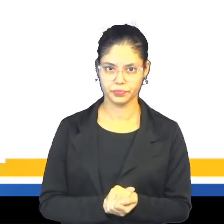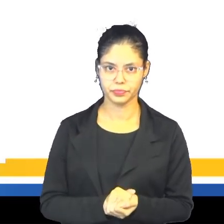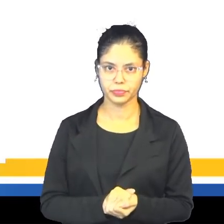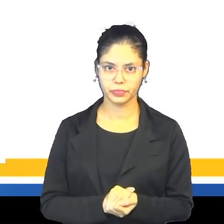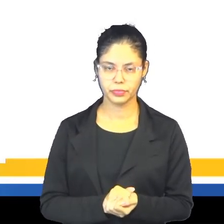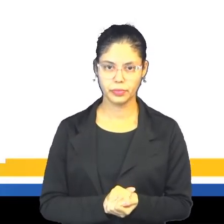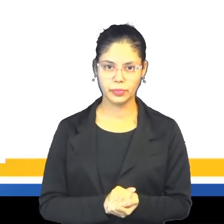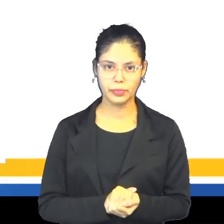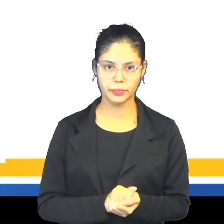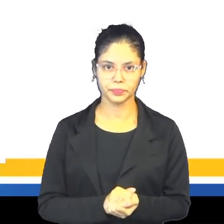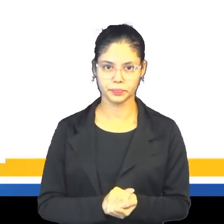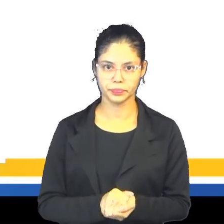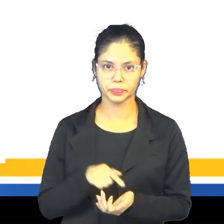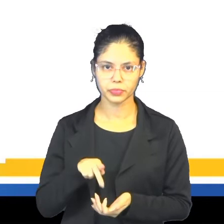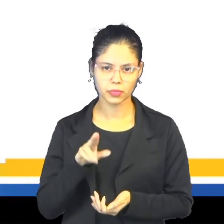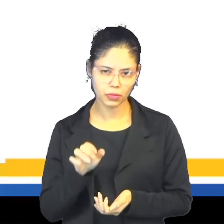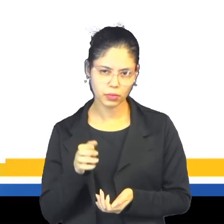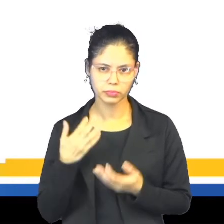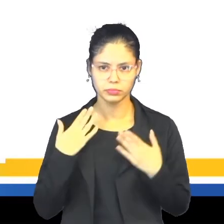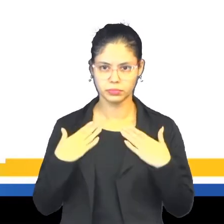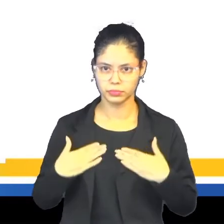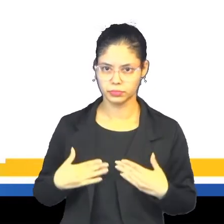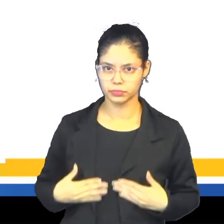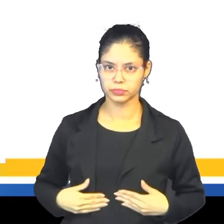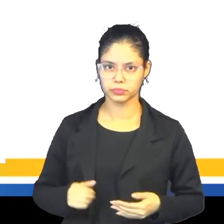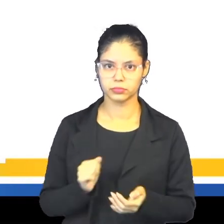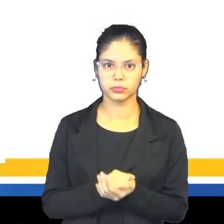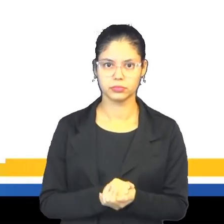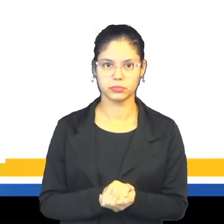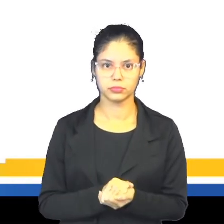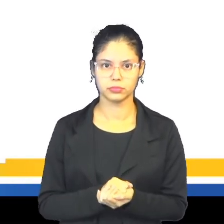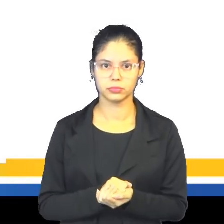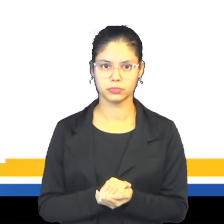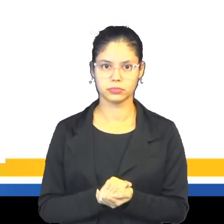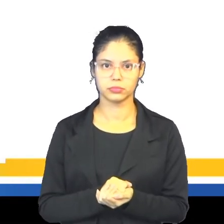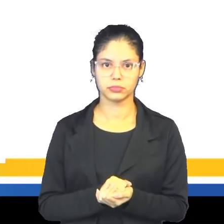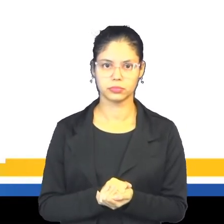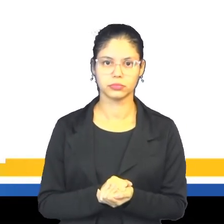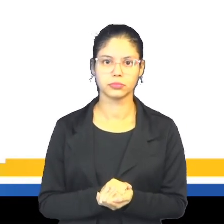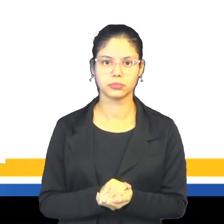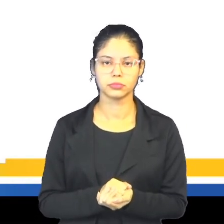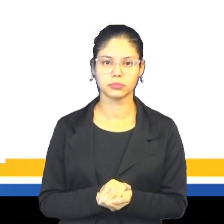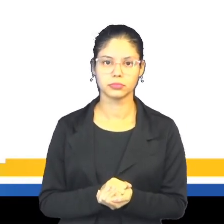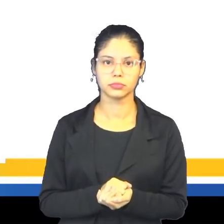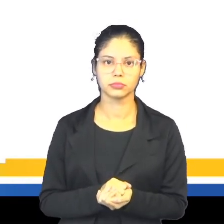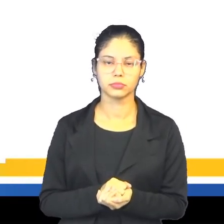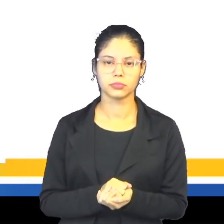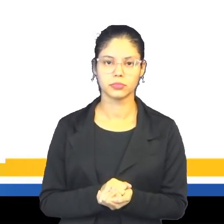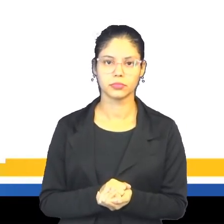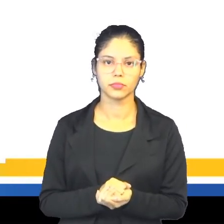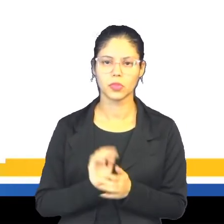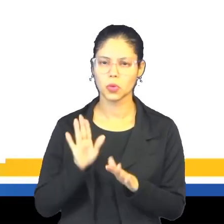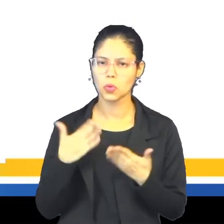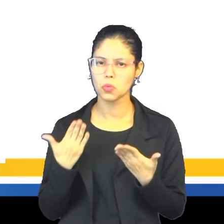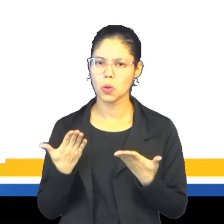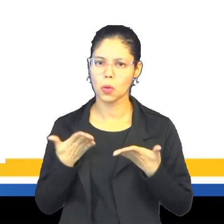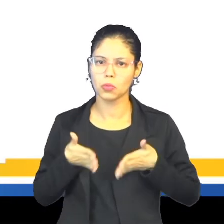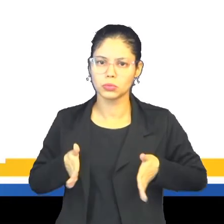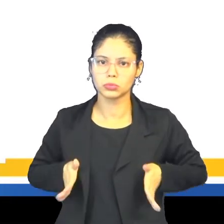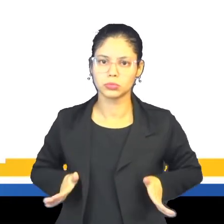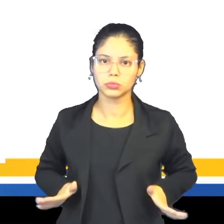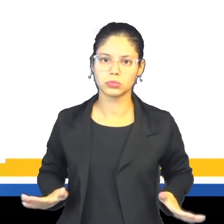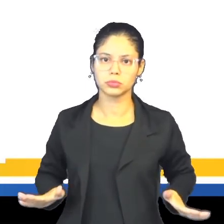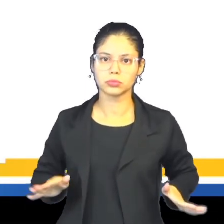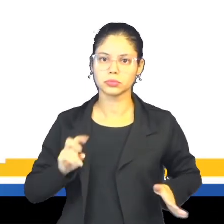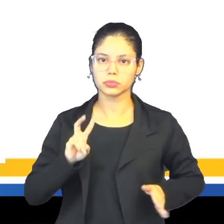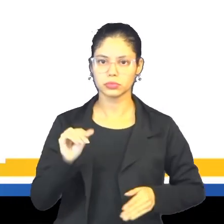Que vestido para ponerse? La novia, el blanco eso, el blanco roto, el crudo. Ou seja, que tipo de vestido, né, ela vai